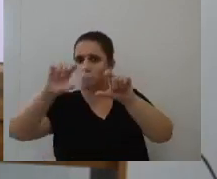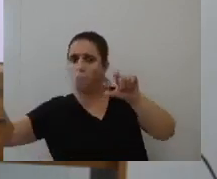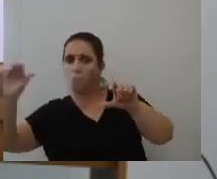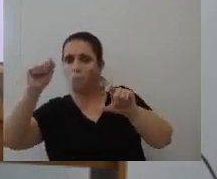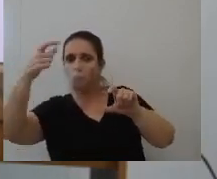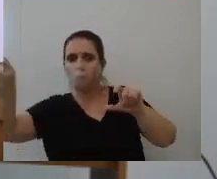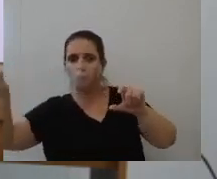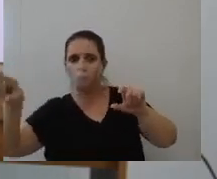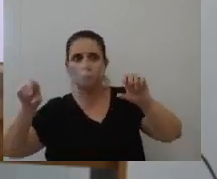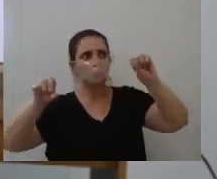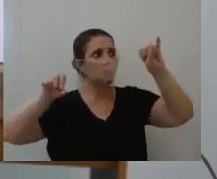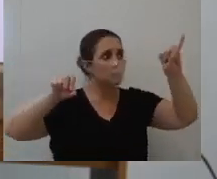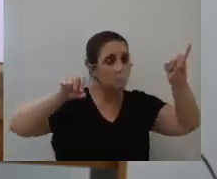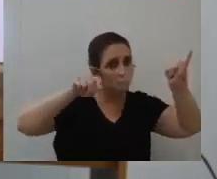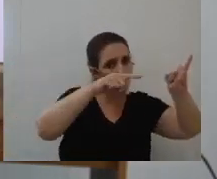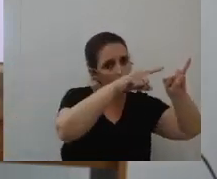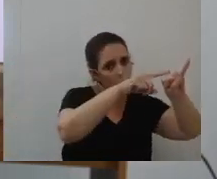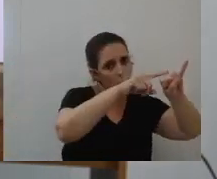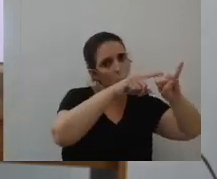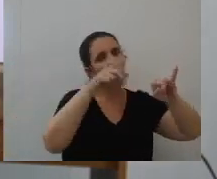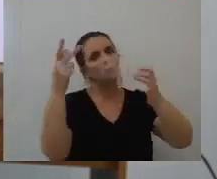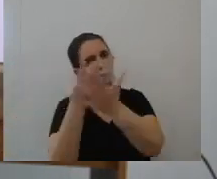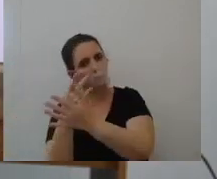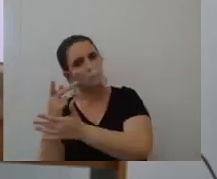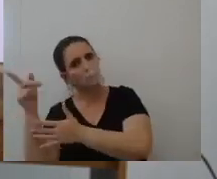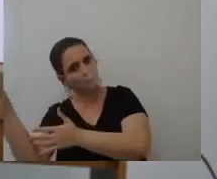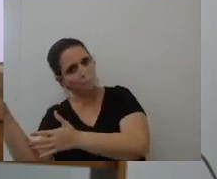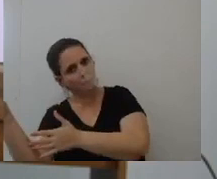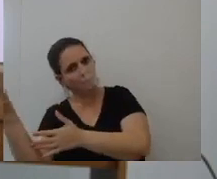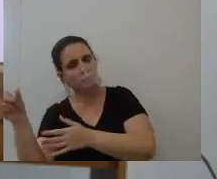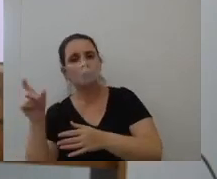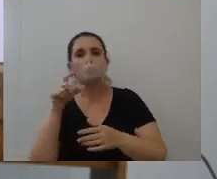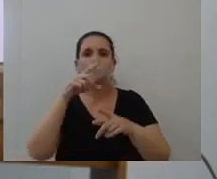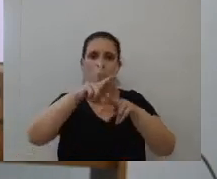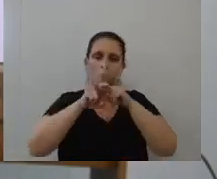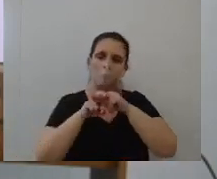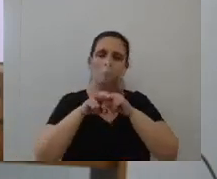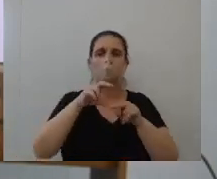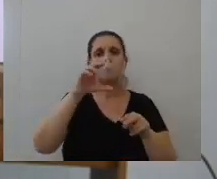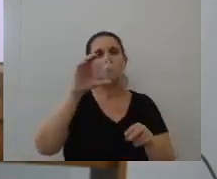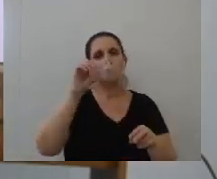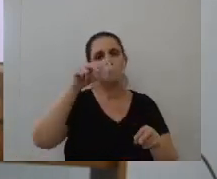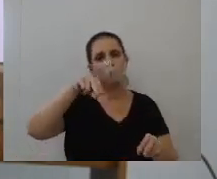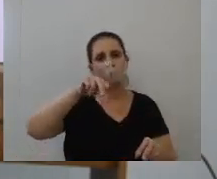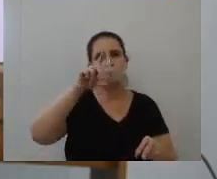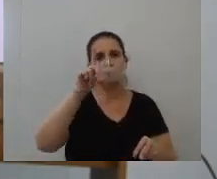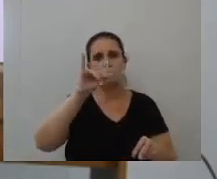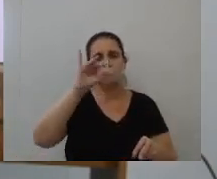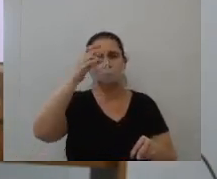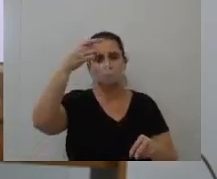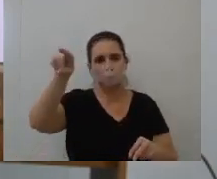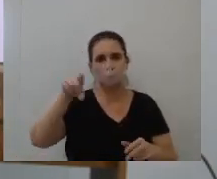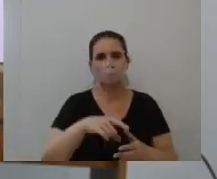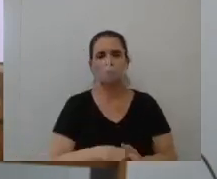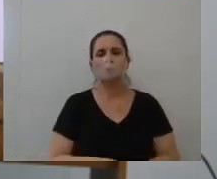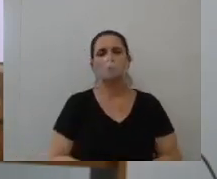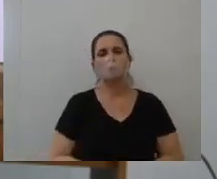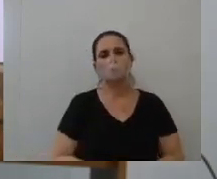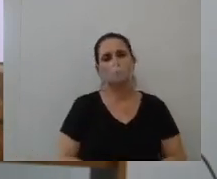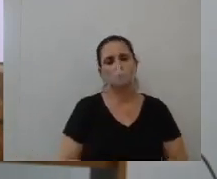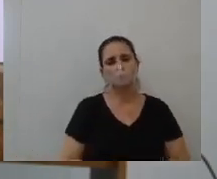ela está condicionada a uma outra. Por isso que a ideia é de condição. São as conjunções